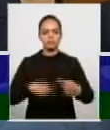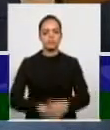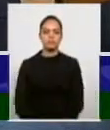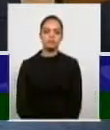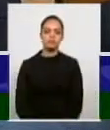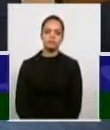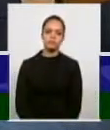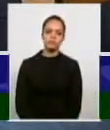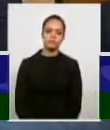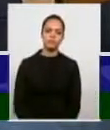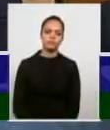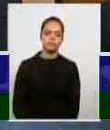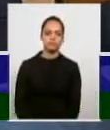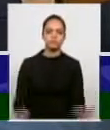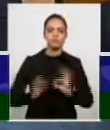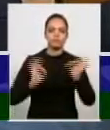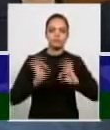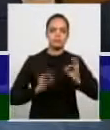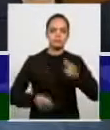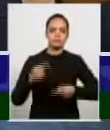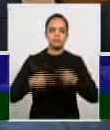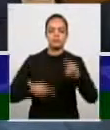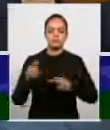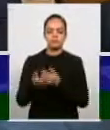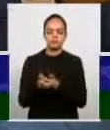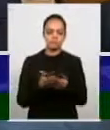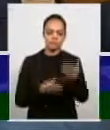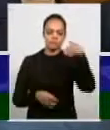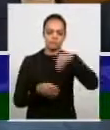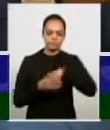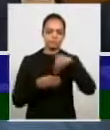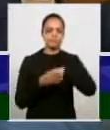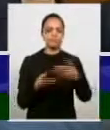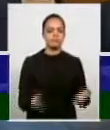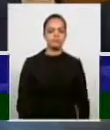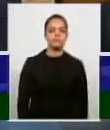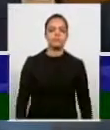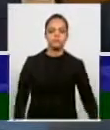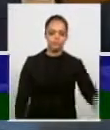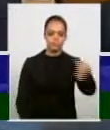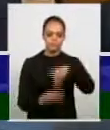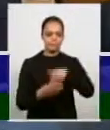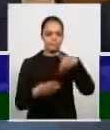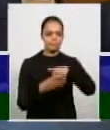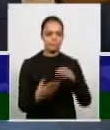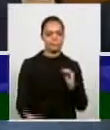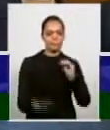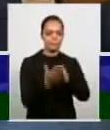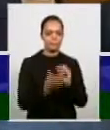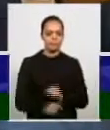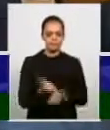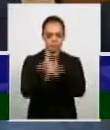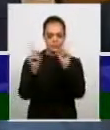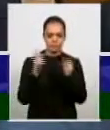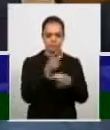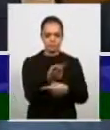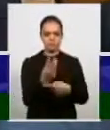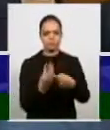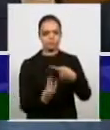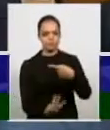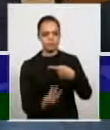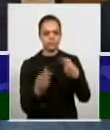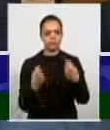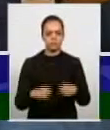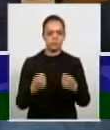discussão. Não havendo quem queira discutir, eu coloco em votação. A votação é nominal,